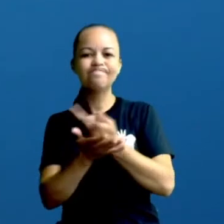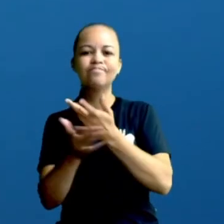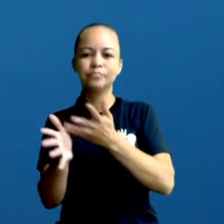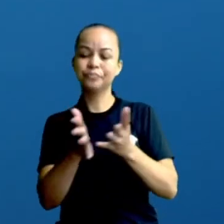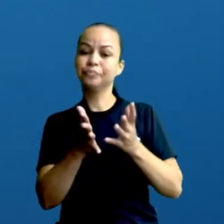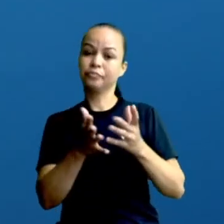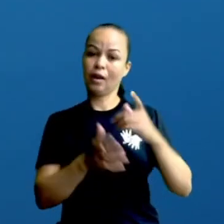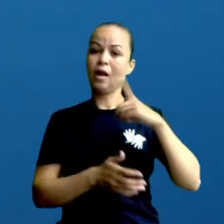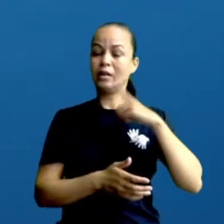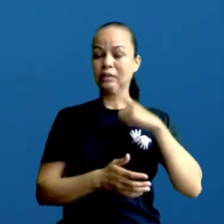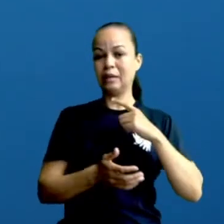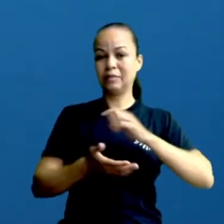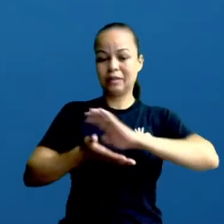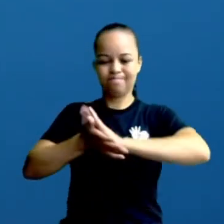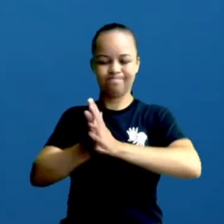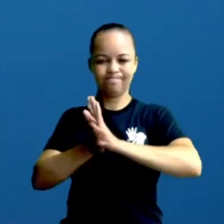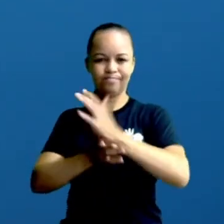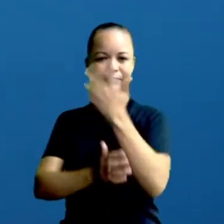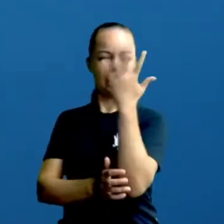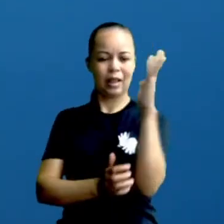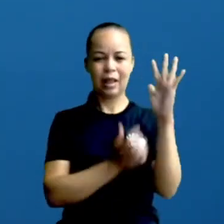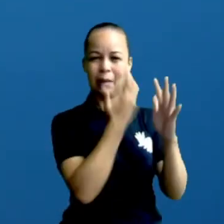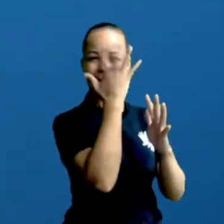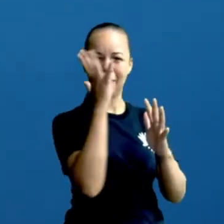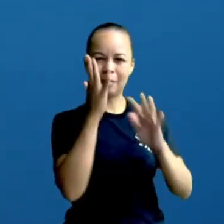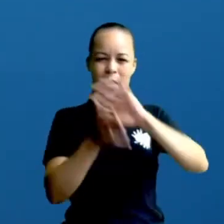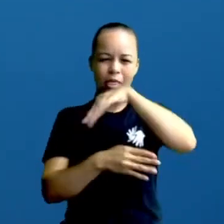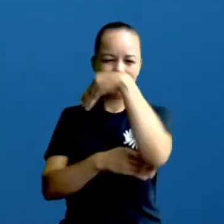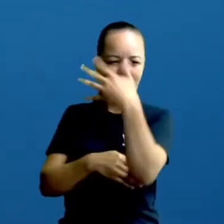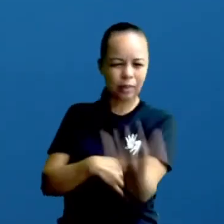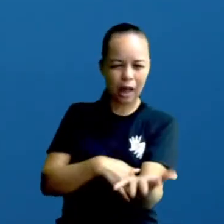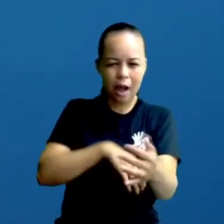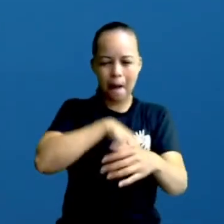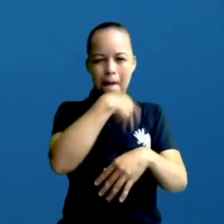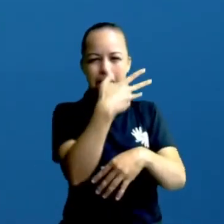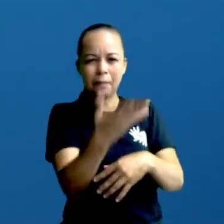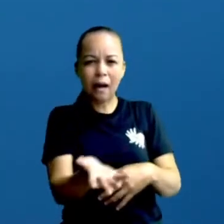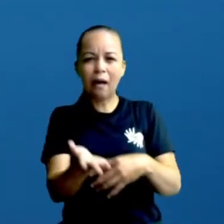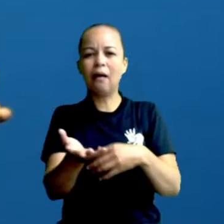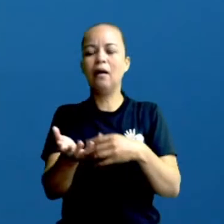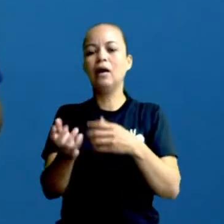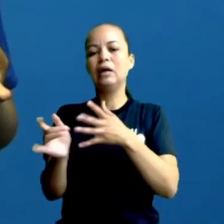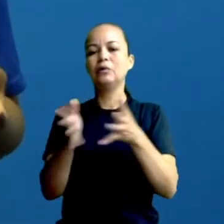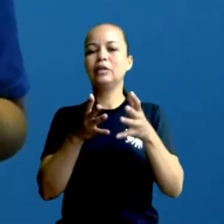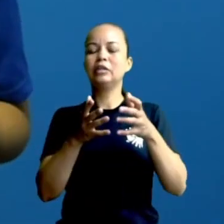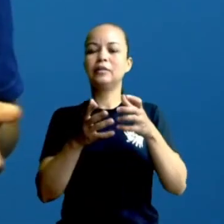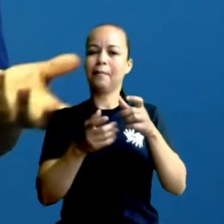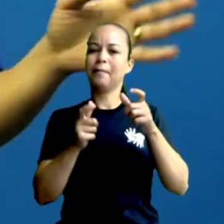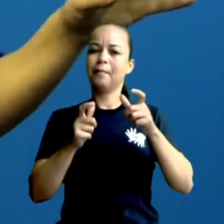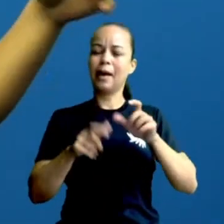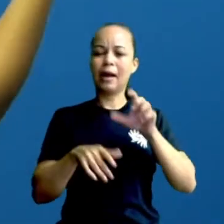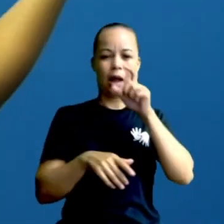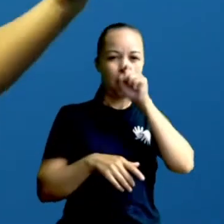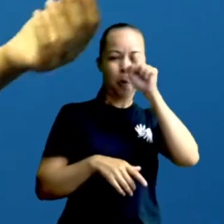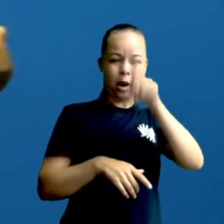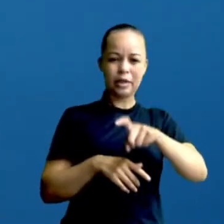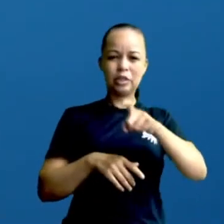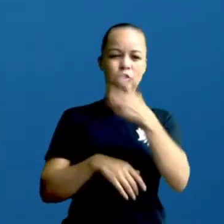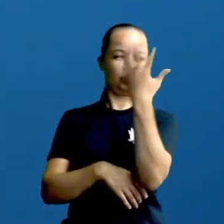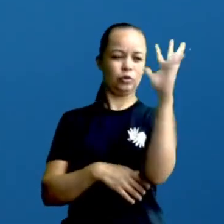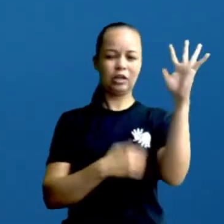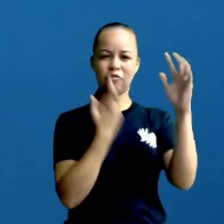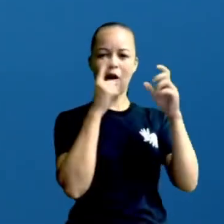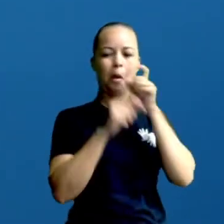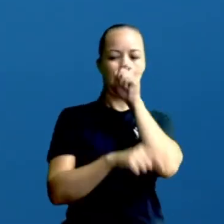do desmatamento, que é a retirada de árvores, quando a gente joga lixo nas florestas, né? Tudo